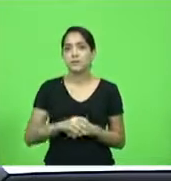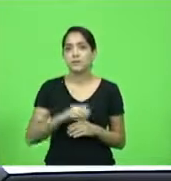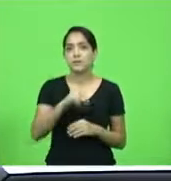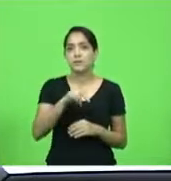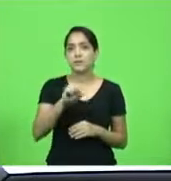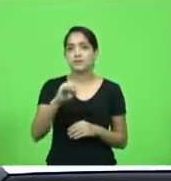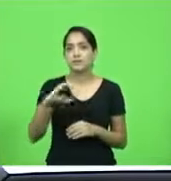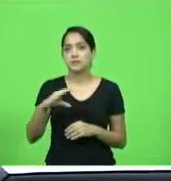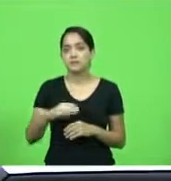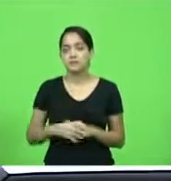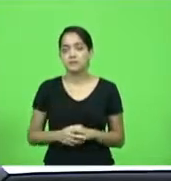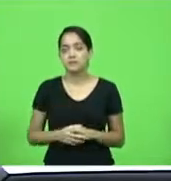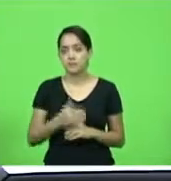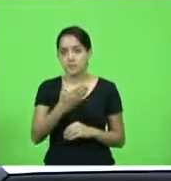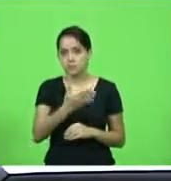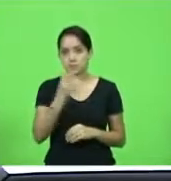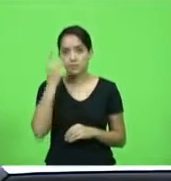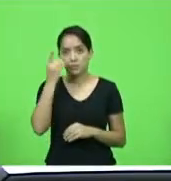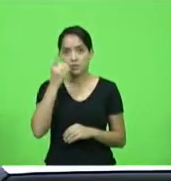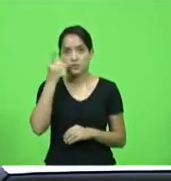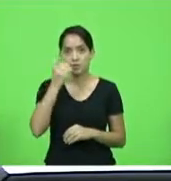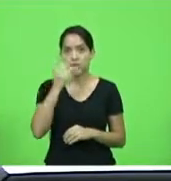PSD-PSC. Deputado Kennedy.